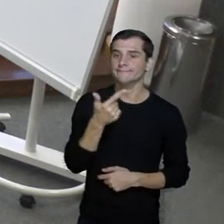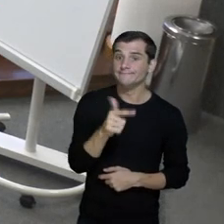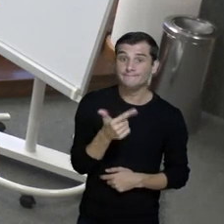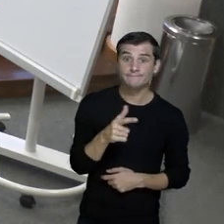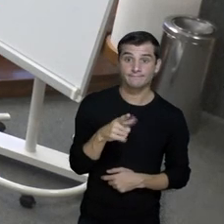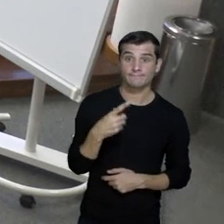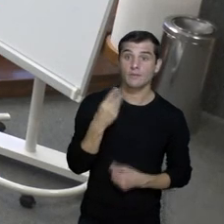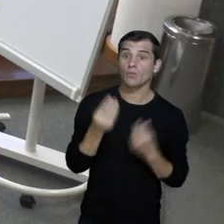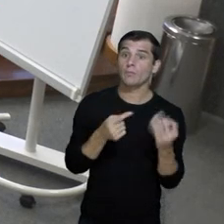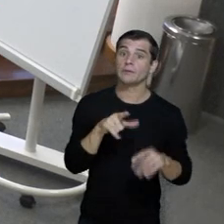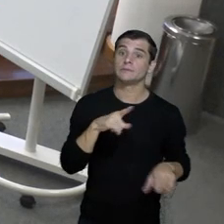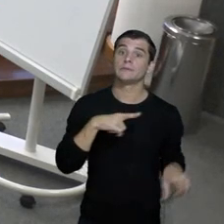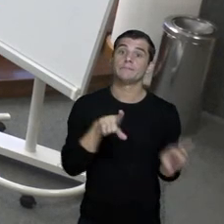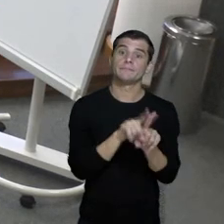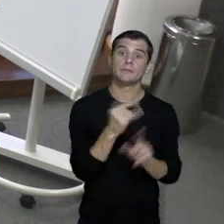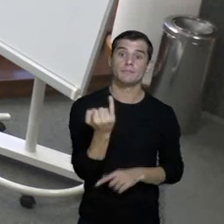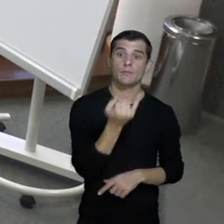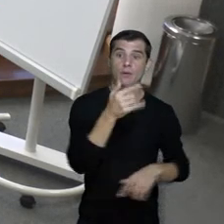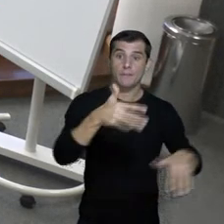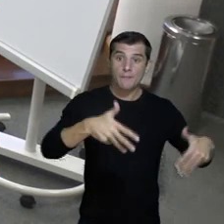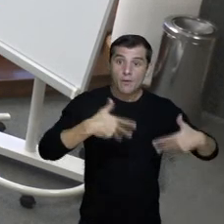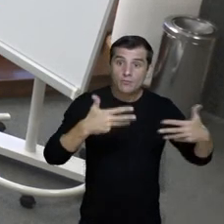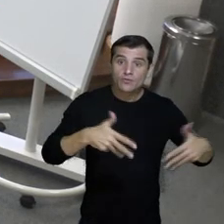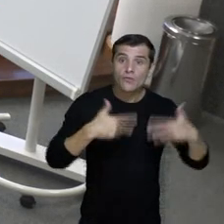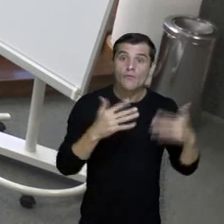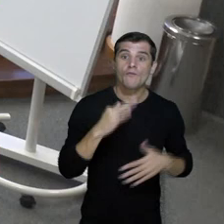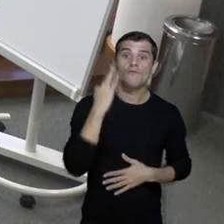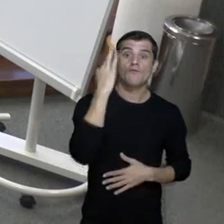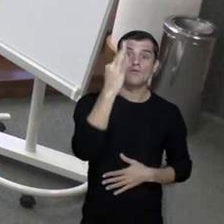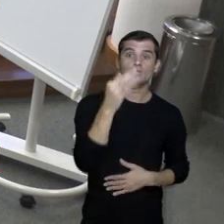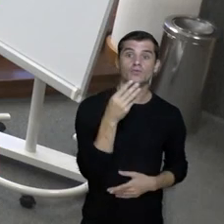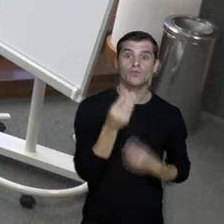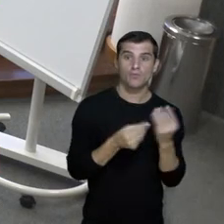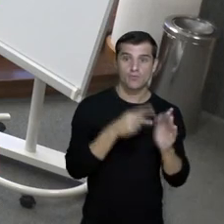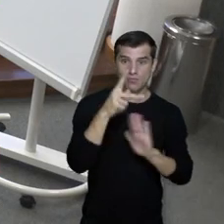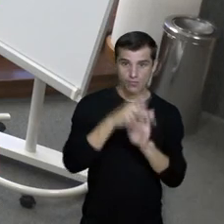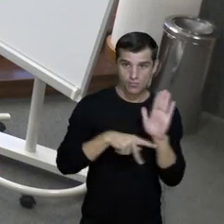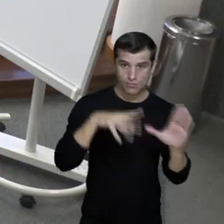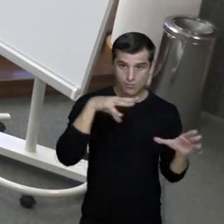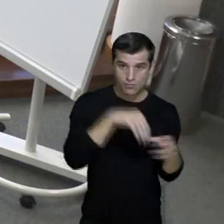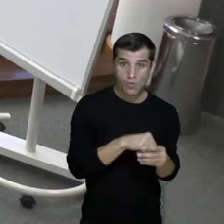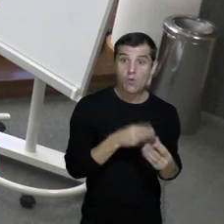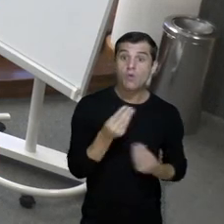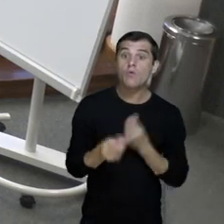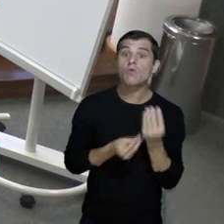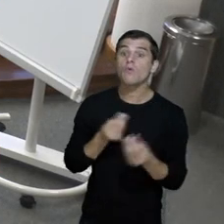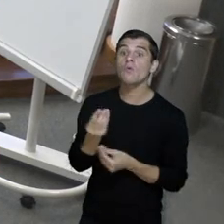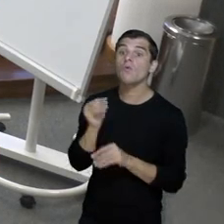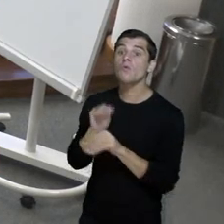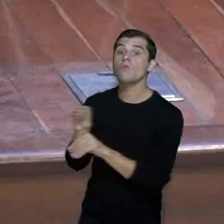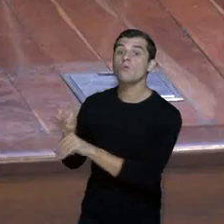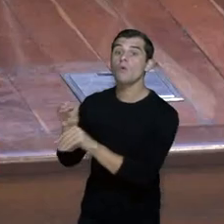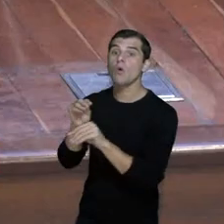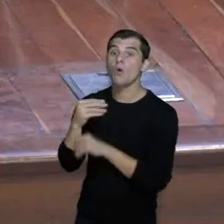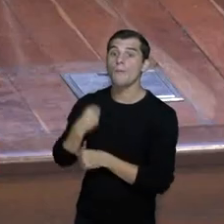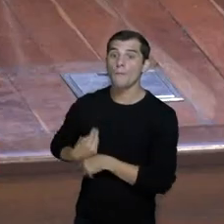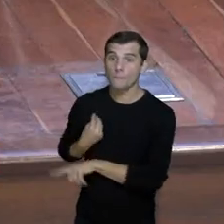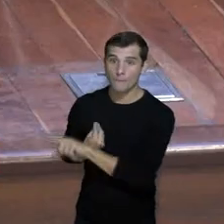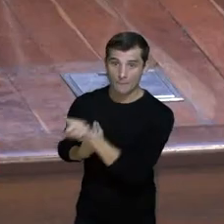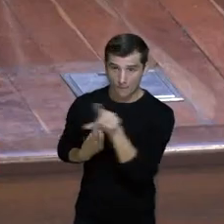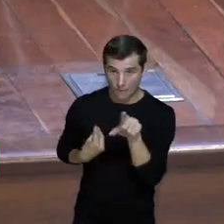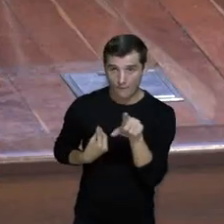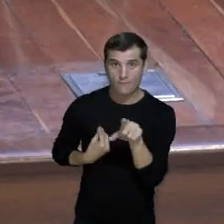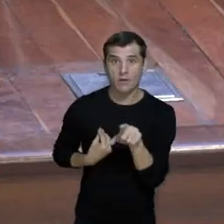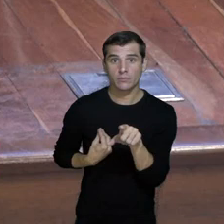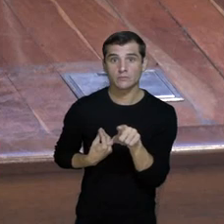gente poder pensar futuramente dentro do programa como é que a gente vai est alimentando retroalimentando o